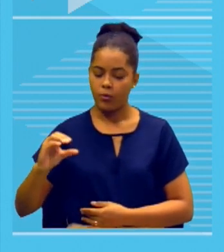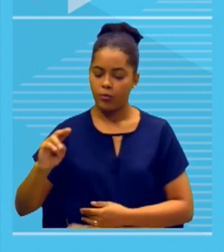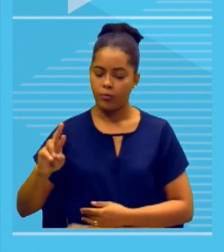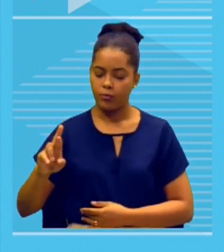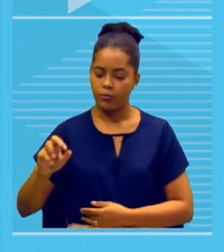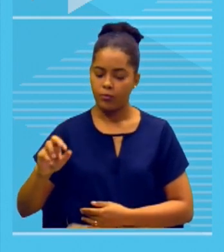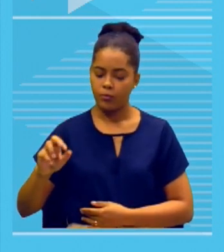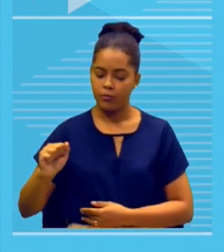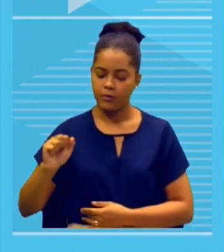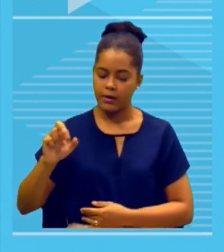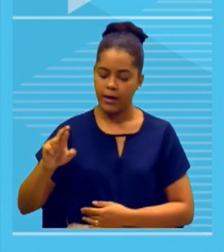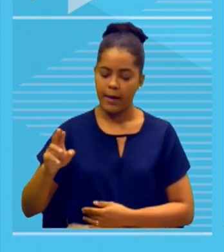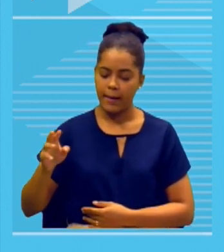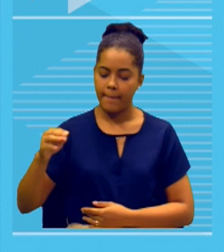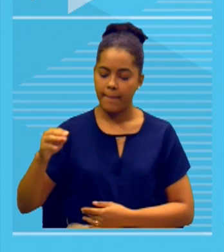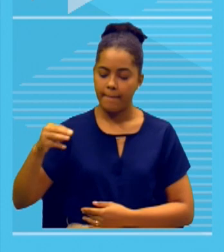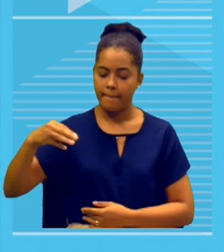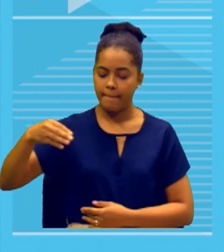entregarei